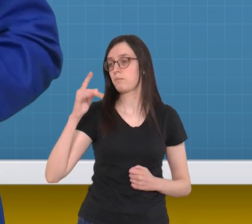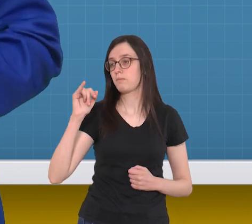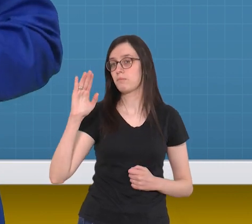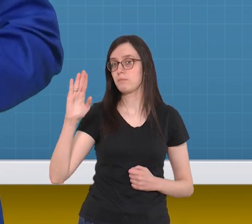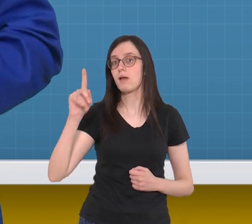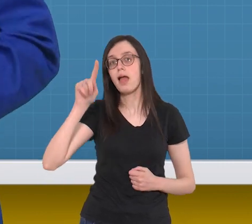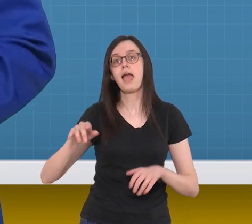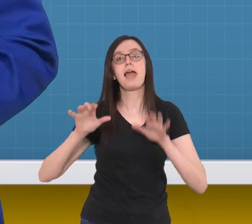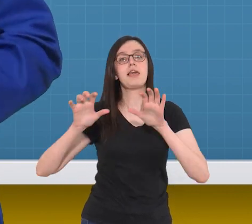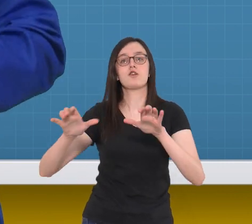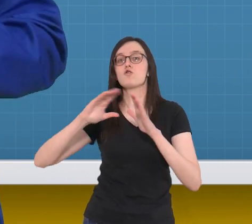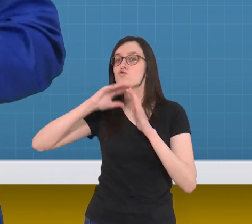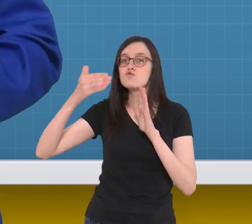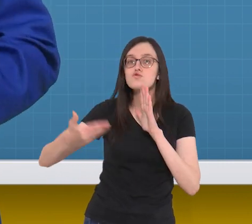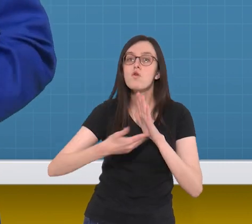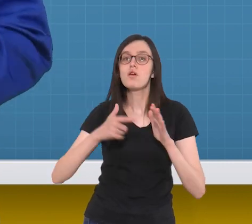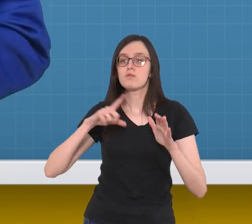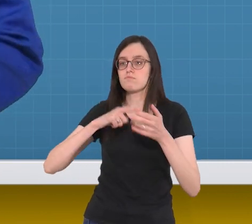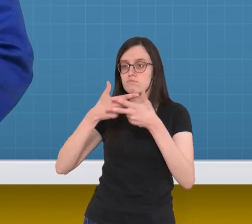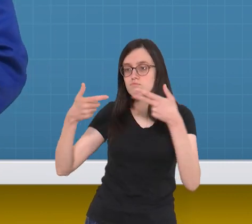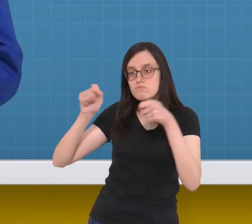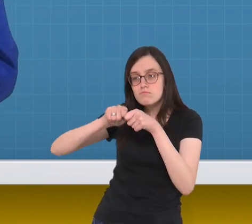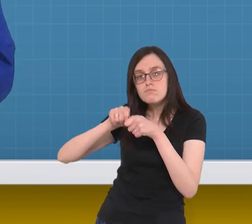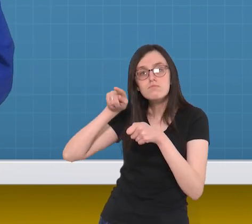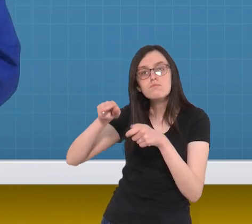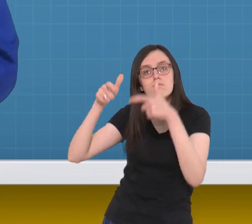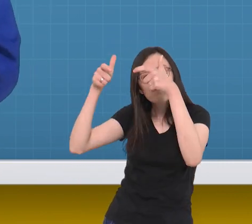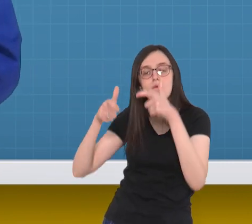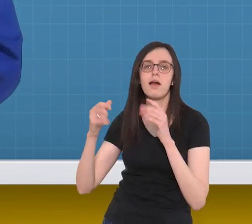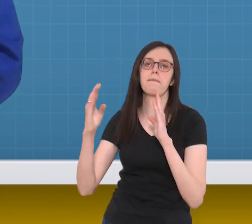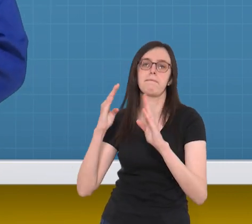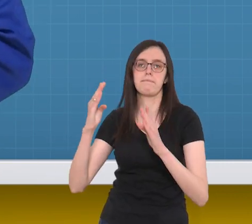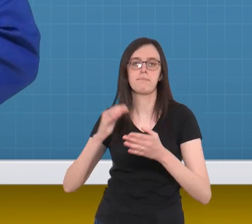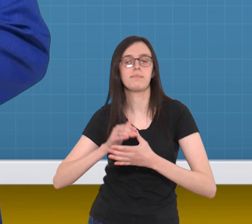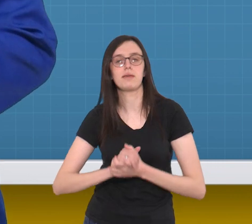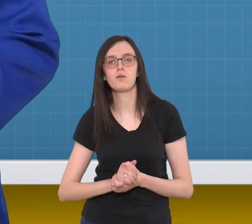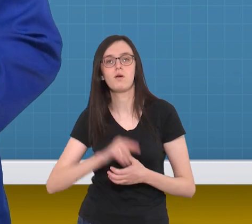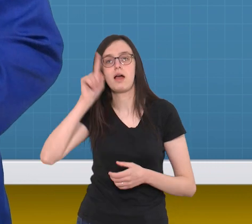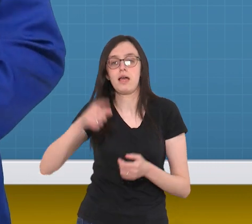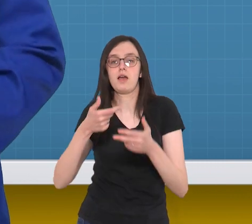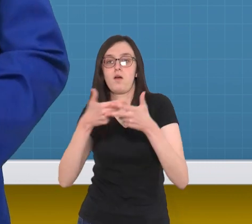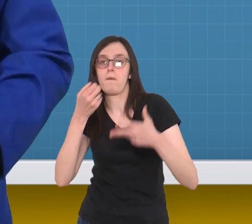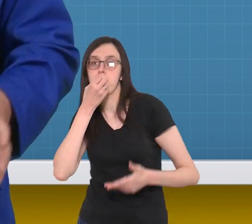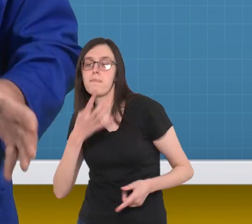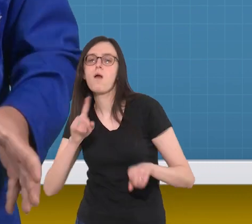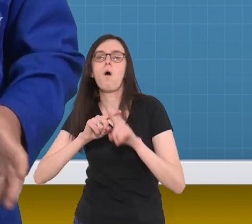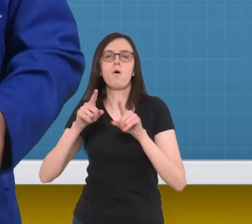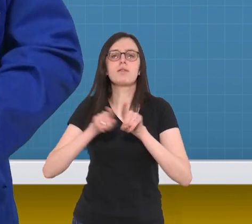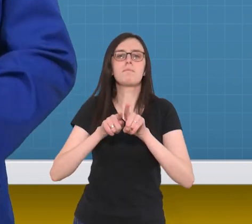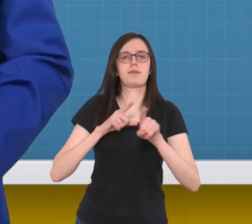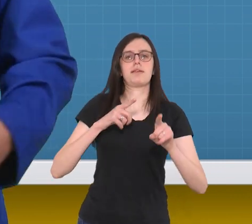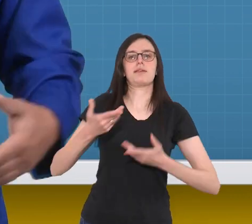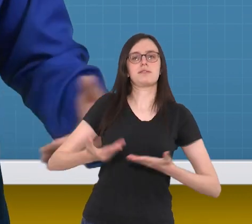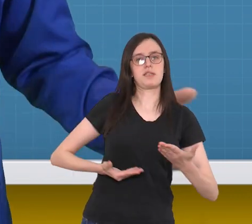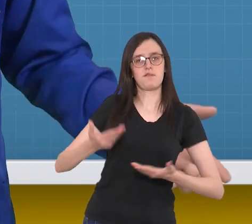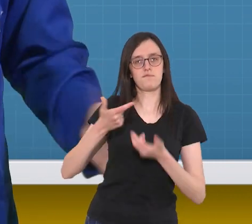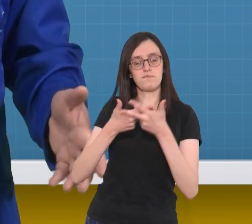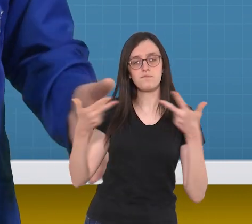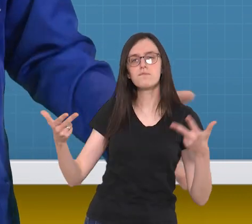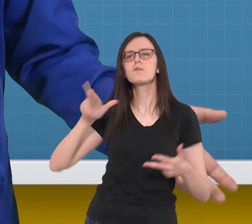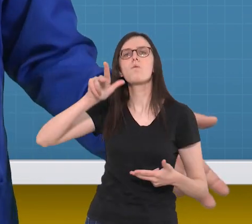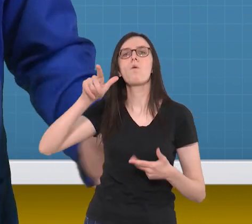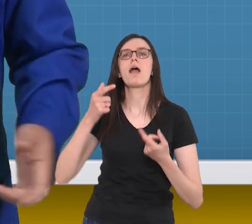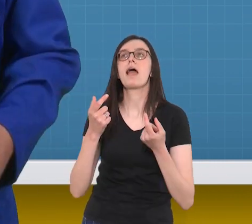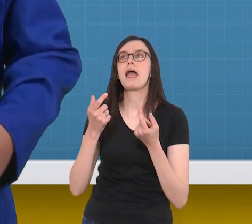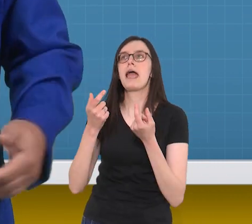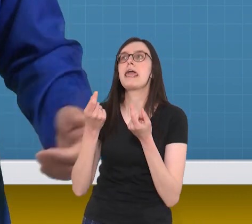ele mede tudo aquilo que foi produzido num determinado período, seja de bens ou seja de serviços. Não é a riqueza que o